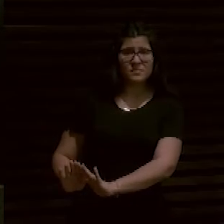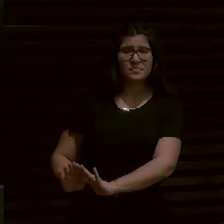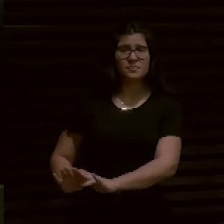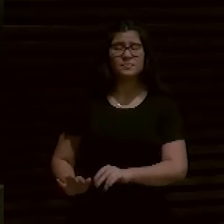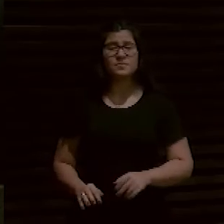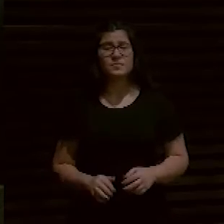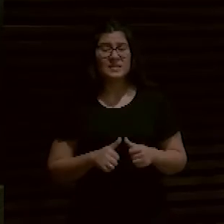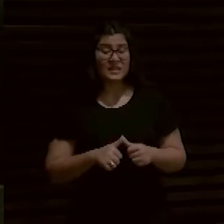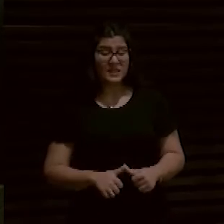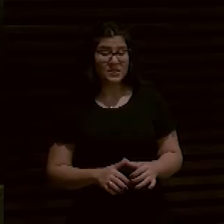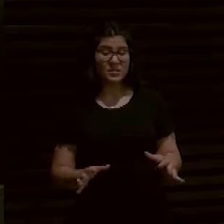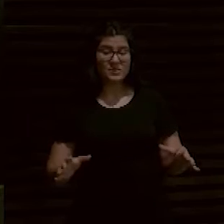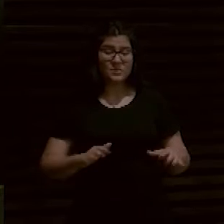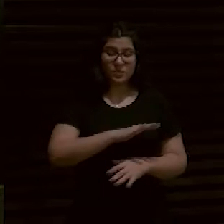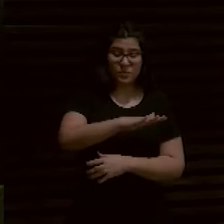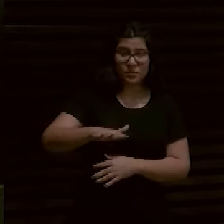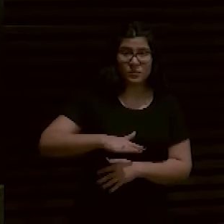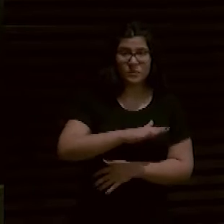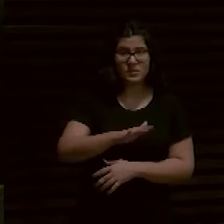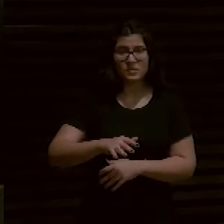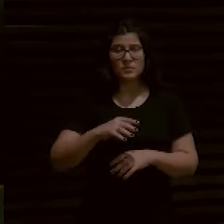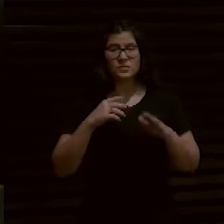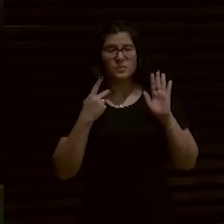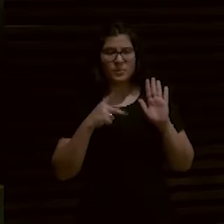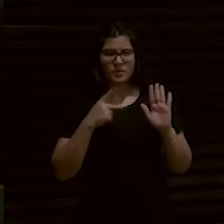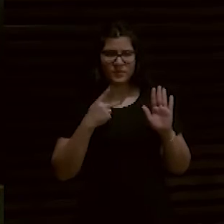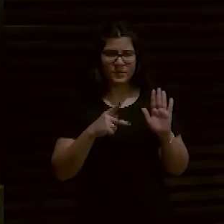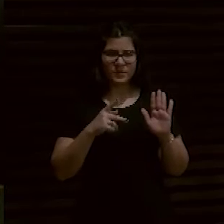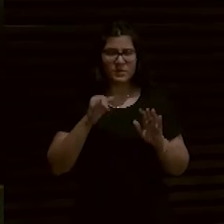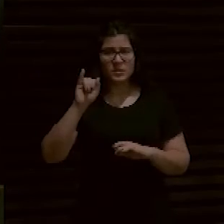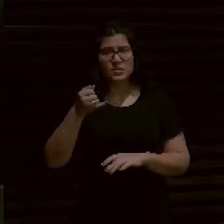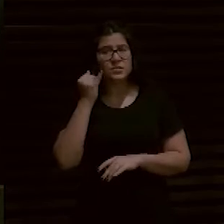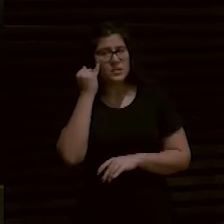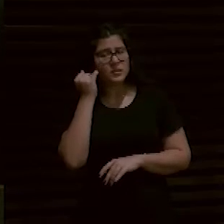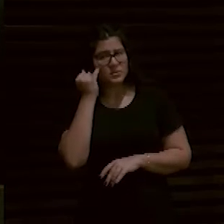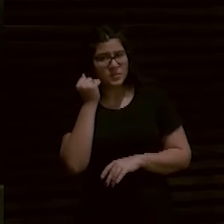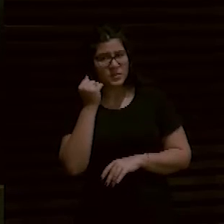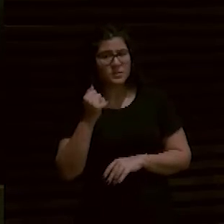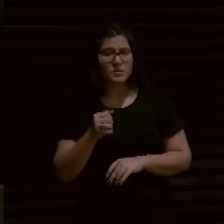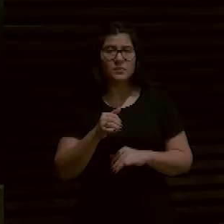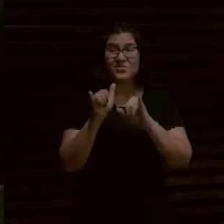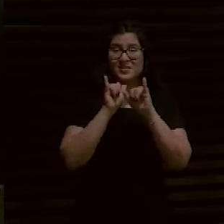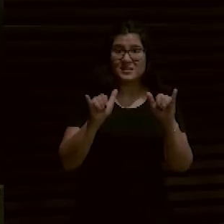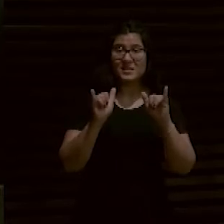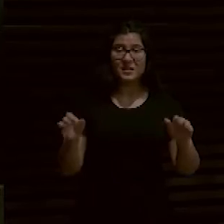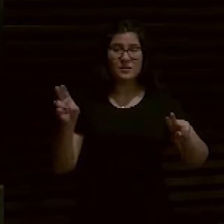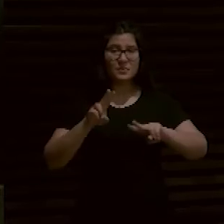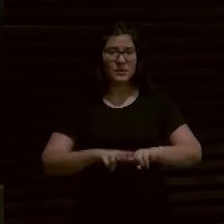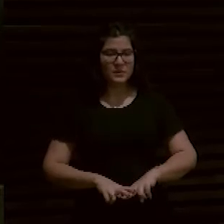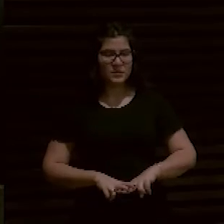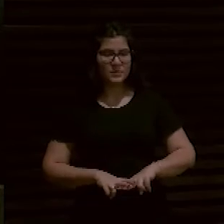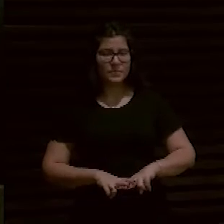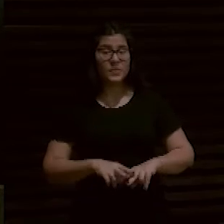E nesse contexto do profeta Jeremias, é anunciado o cativeiro, que esse